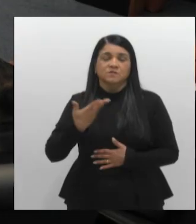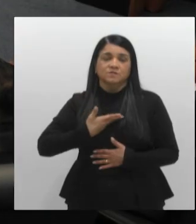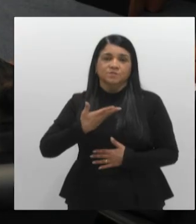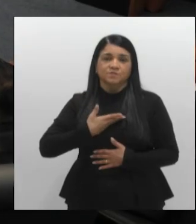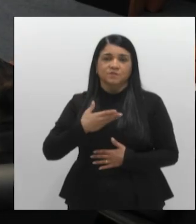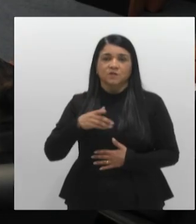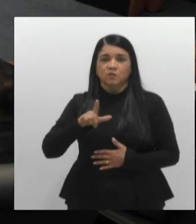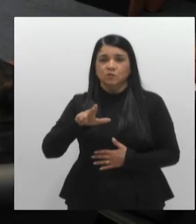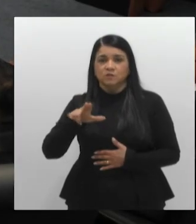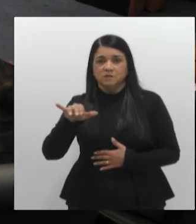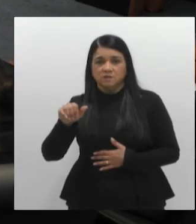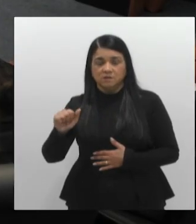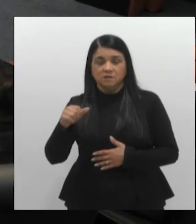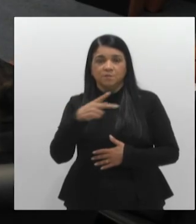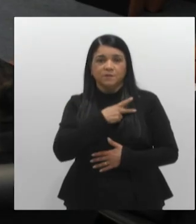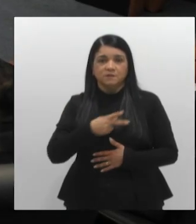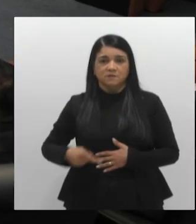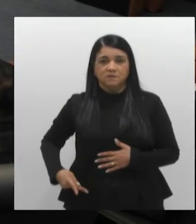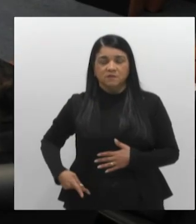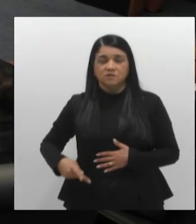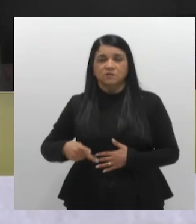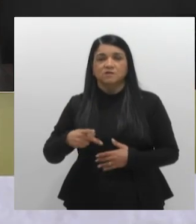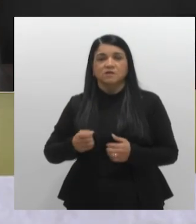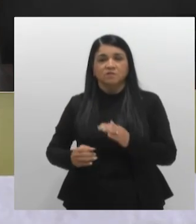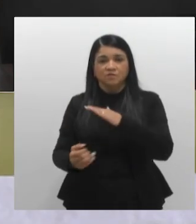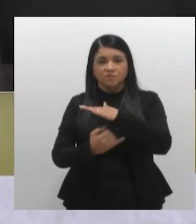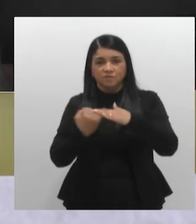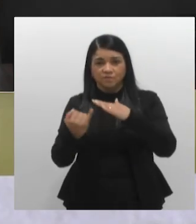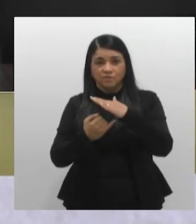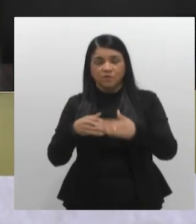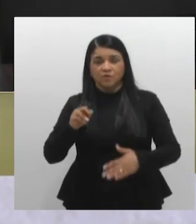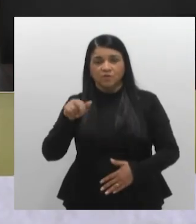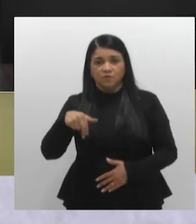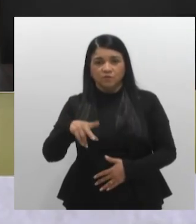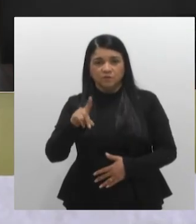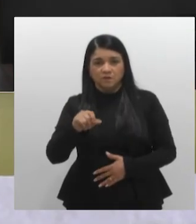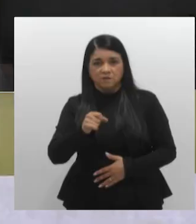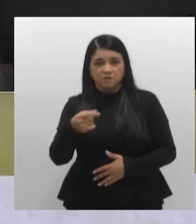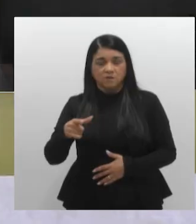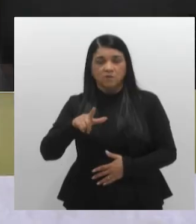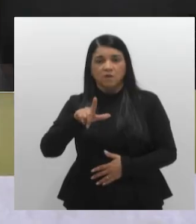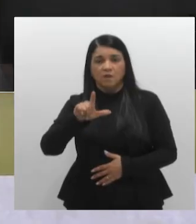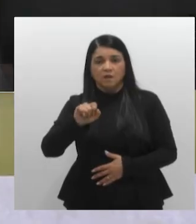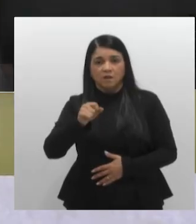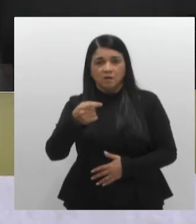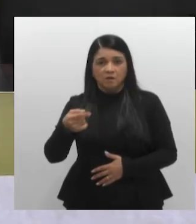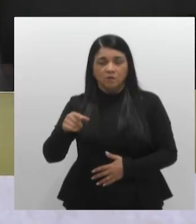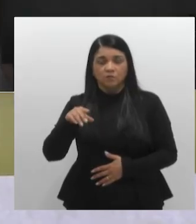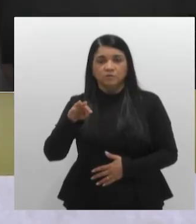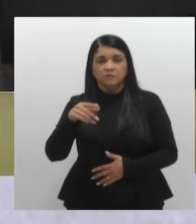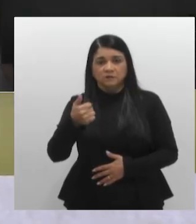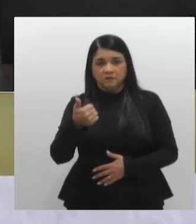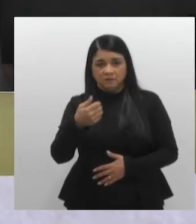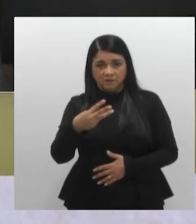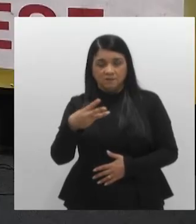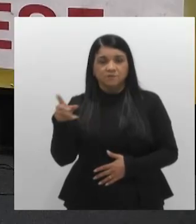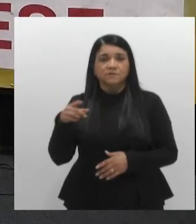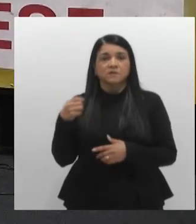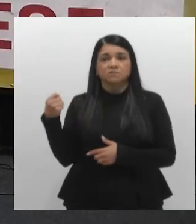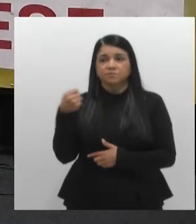Calaça, presidente da Fundação Leão XIII, neste ato também representando a primeira-dama do Estado, Analine Castro. Por favor,